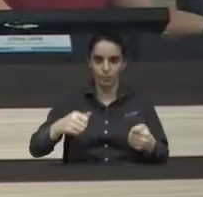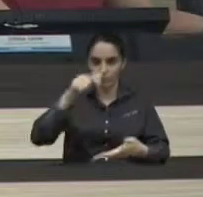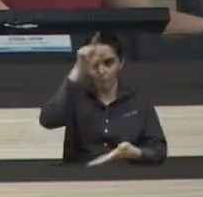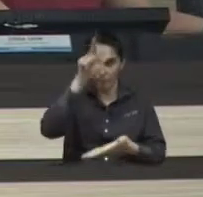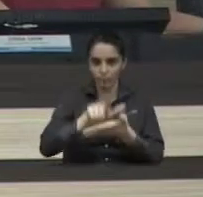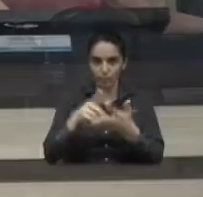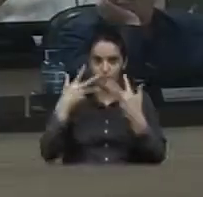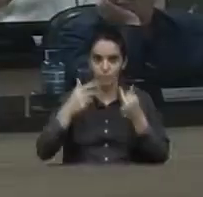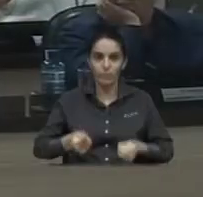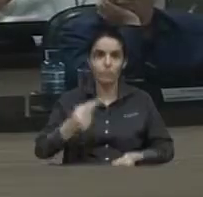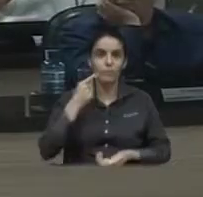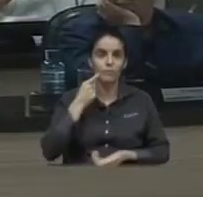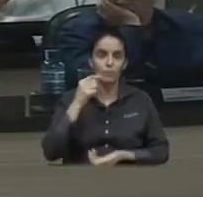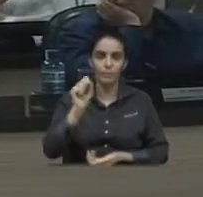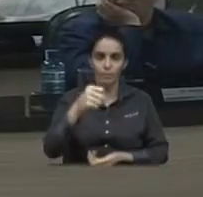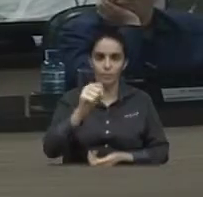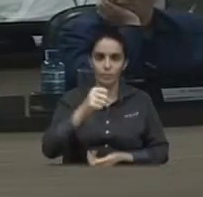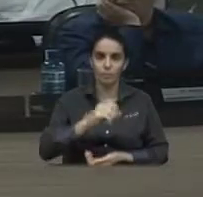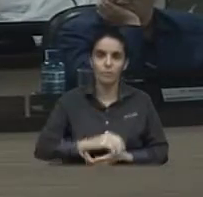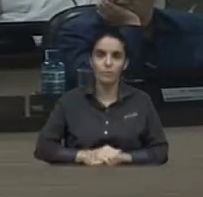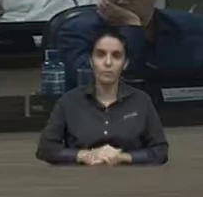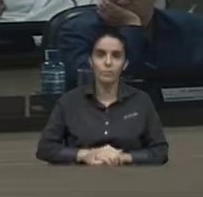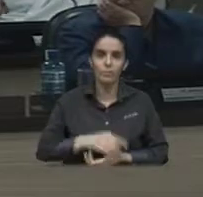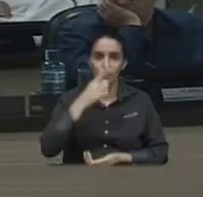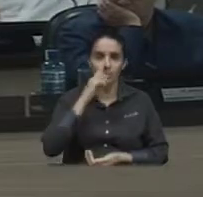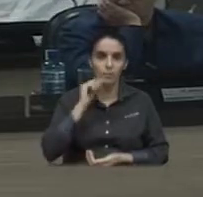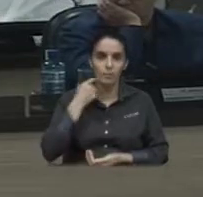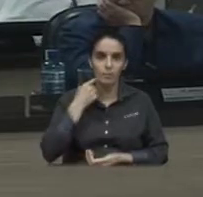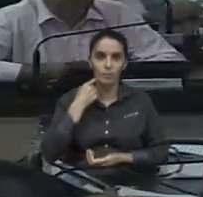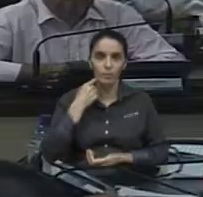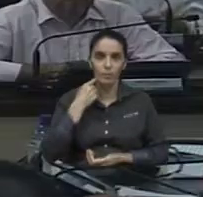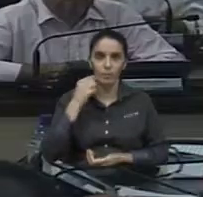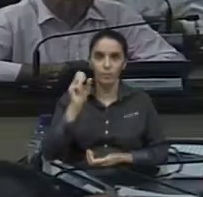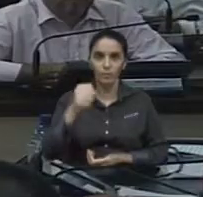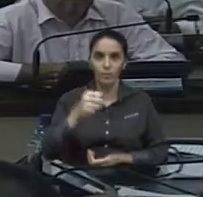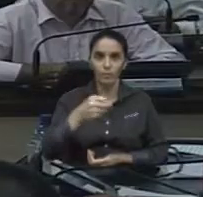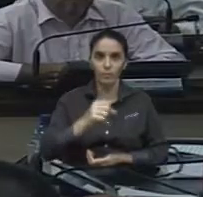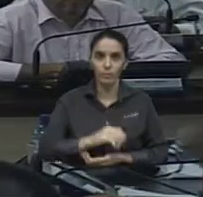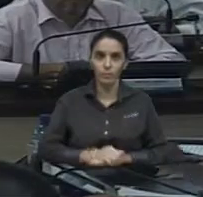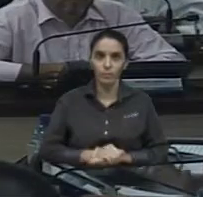líderes. Cleiton. Sim, presidente. Newton. Sim.